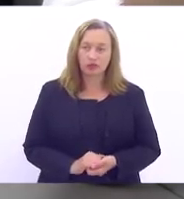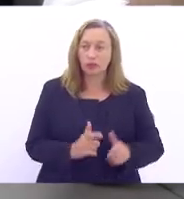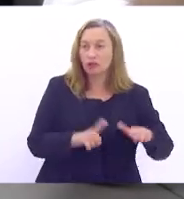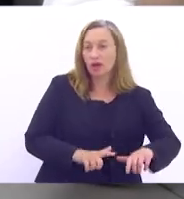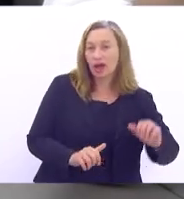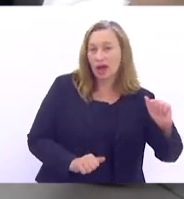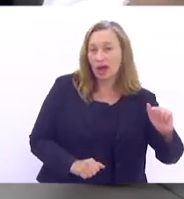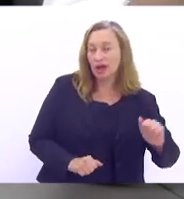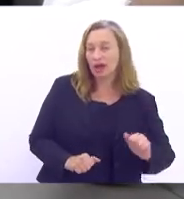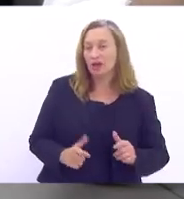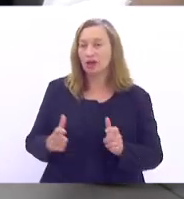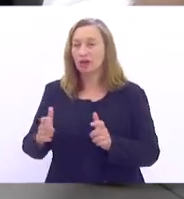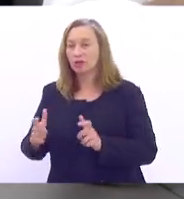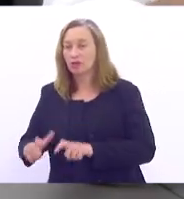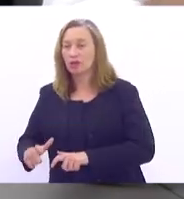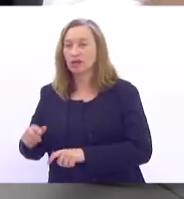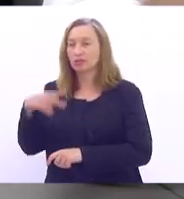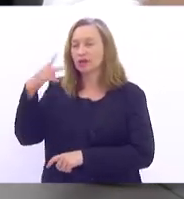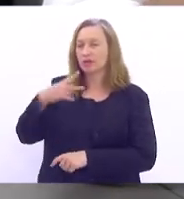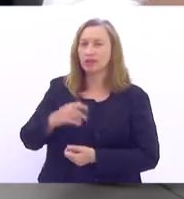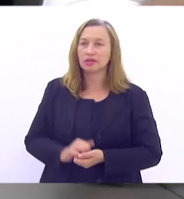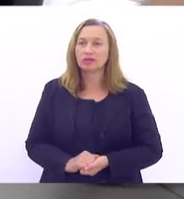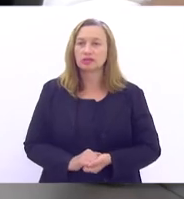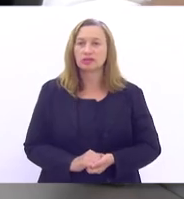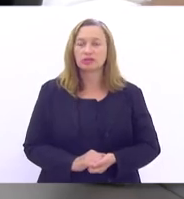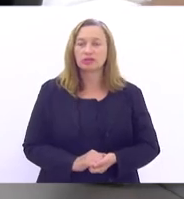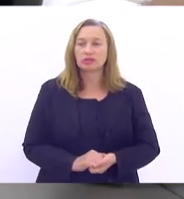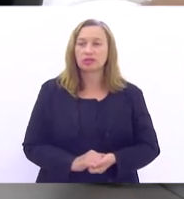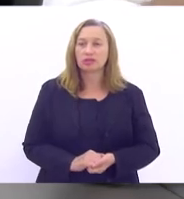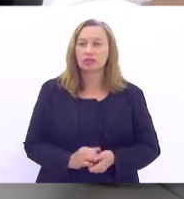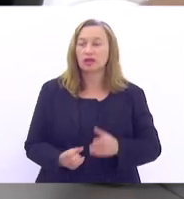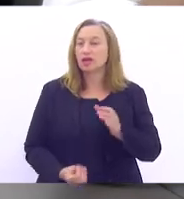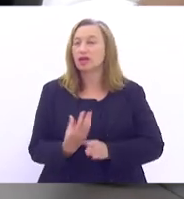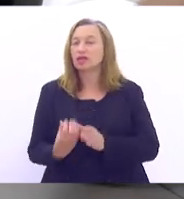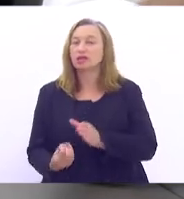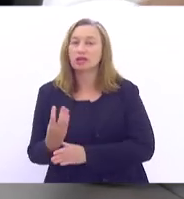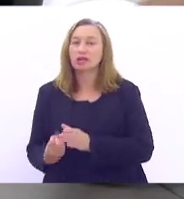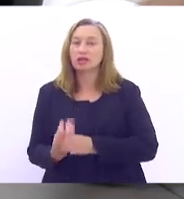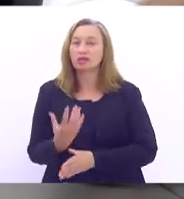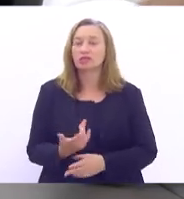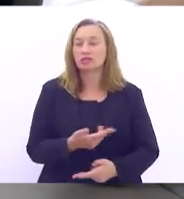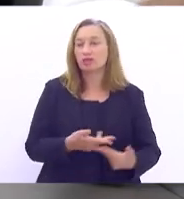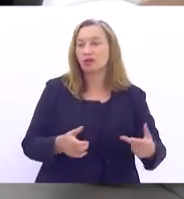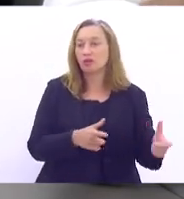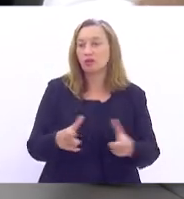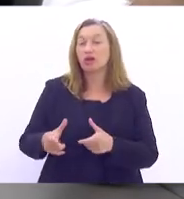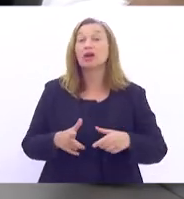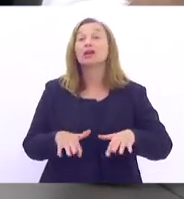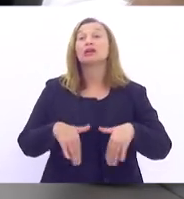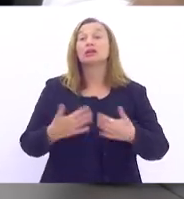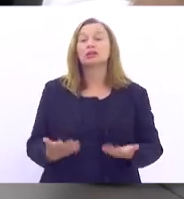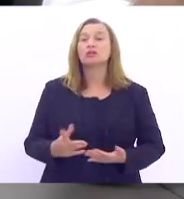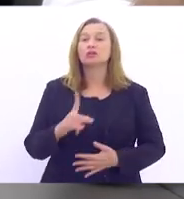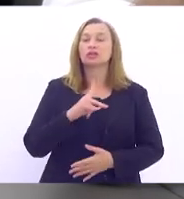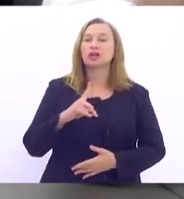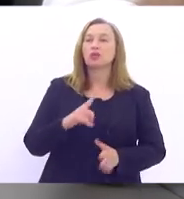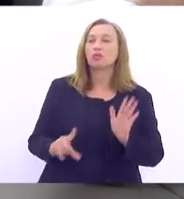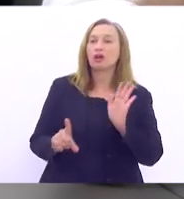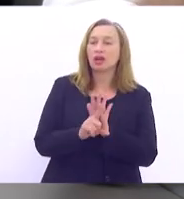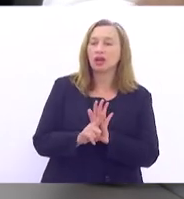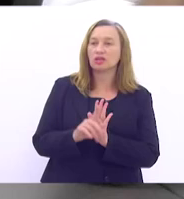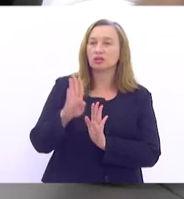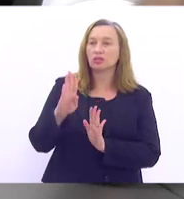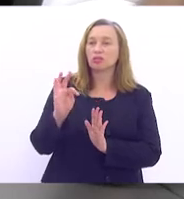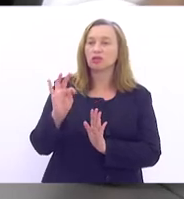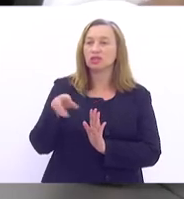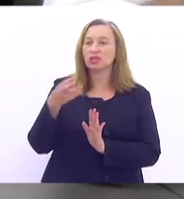pânico no parlamento fluminense, e por aí vai. Não seria melhor ter uma lei sobre botão de pânico e